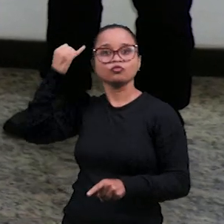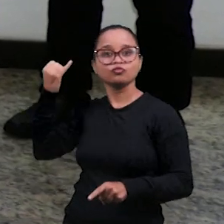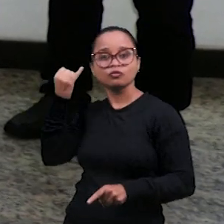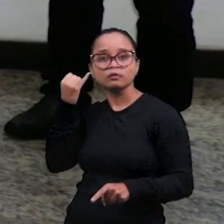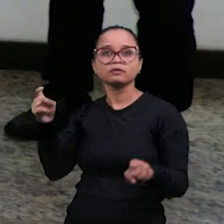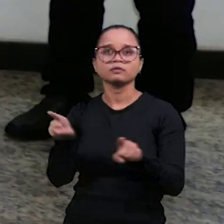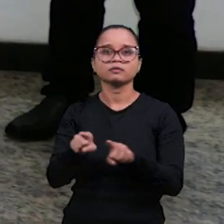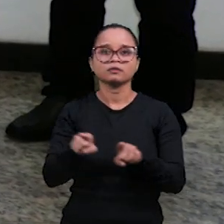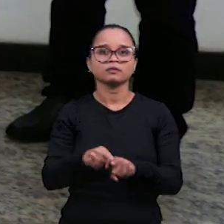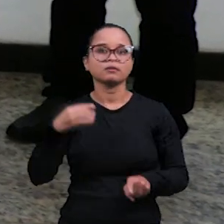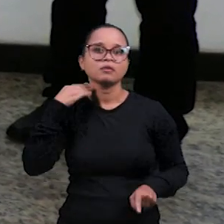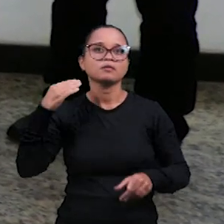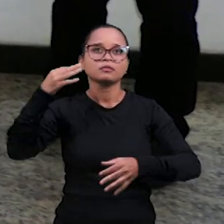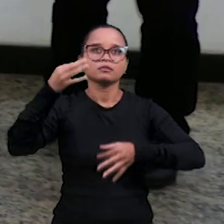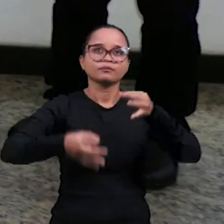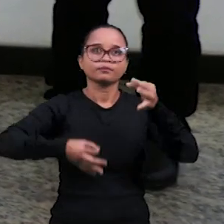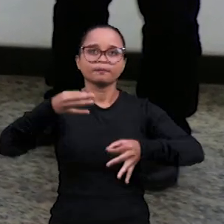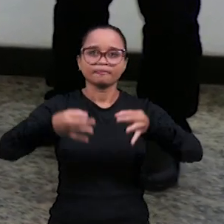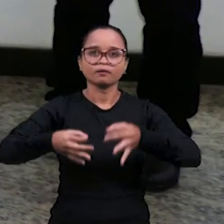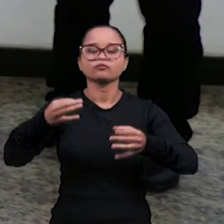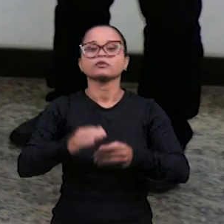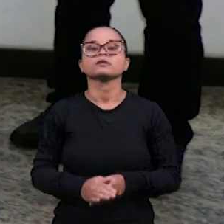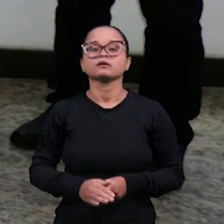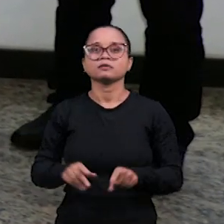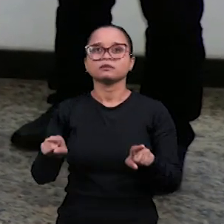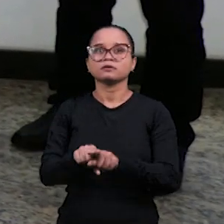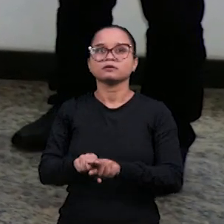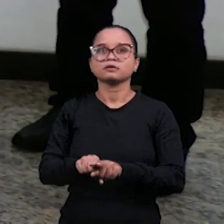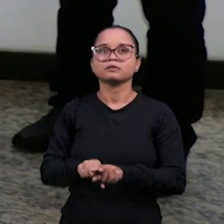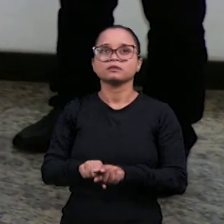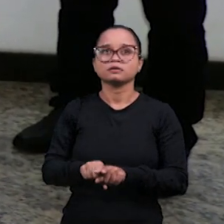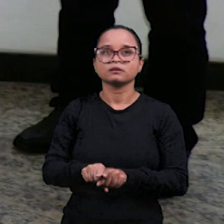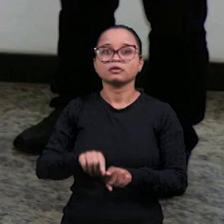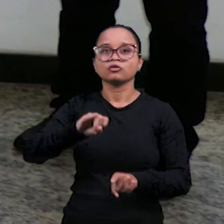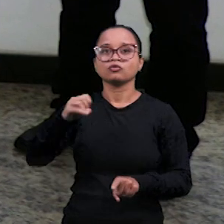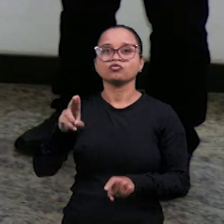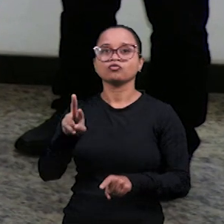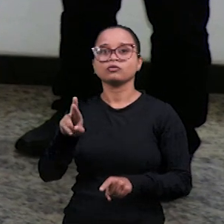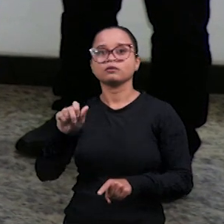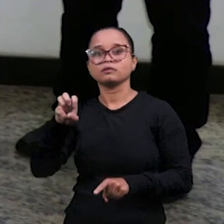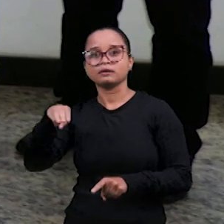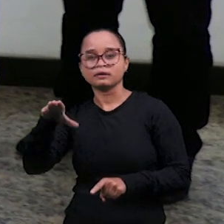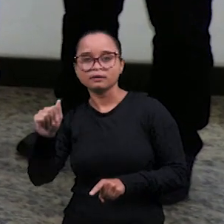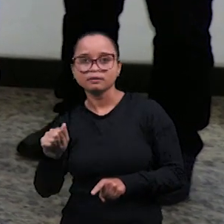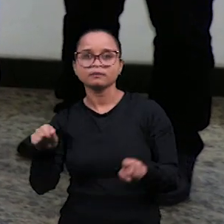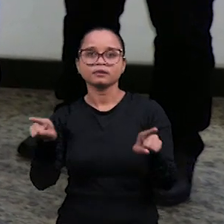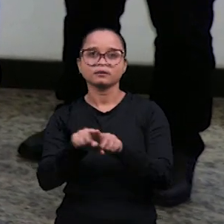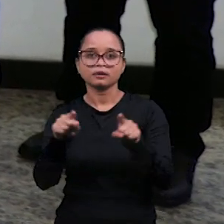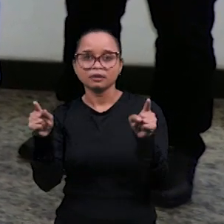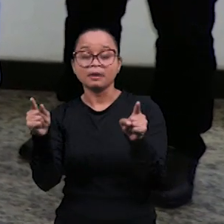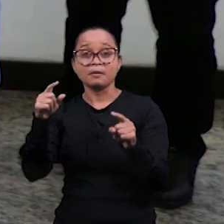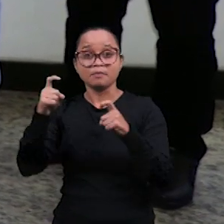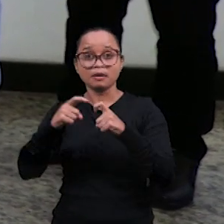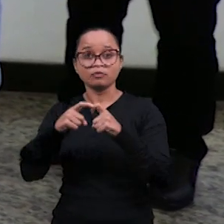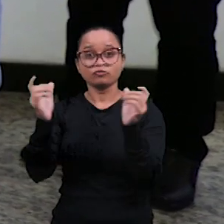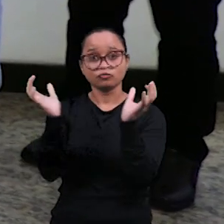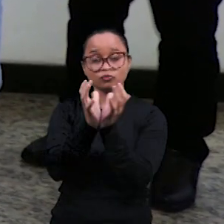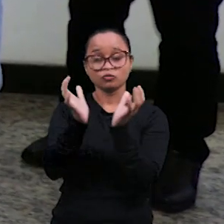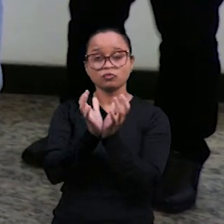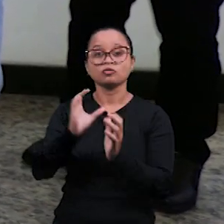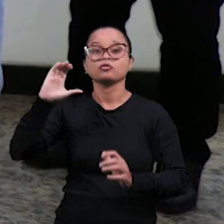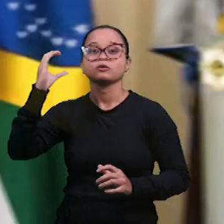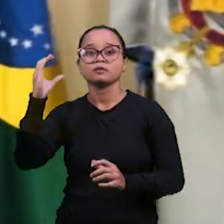juíza, doutora Hermínia Azouri, e Jurama Gueiros Bitran, médica e membro do Grupo de Ciência e Fé, da Igreja